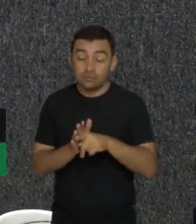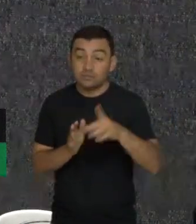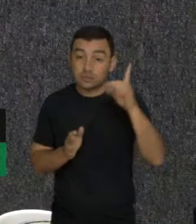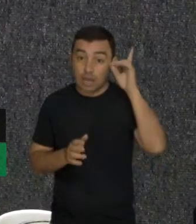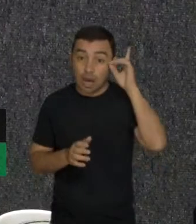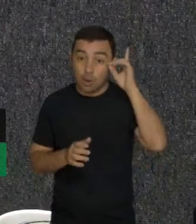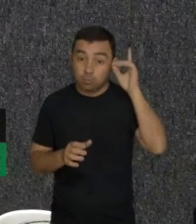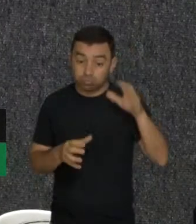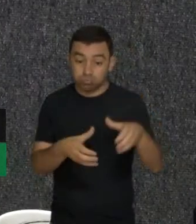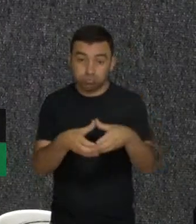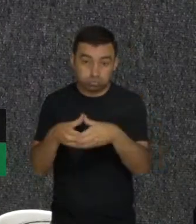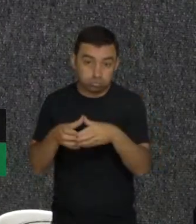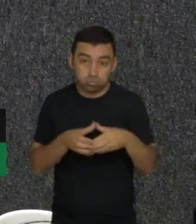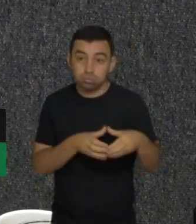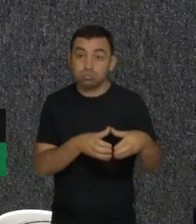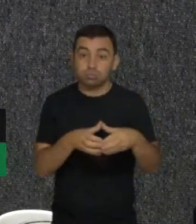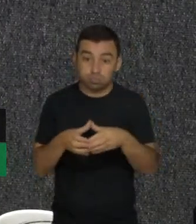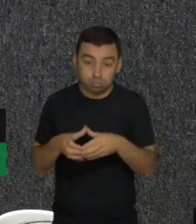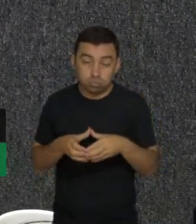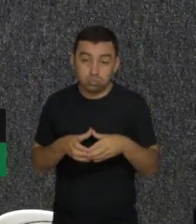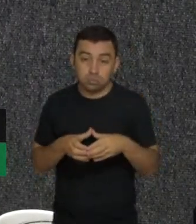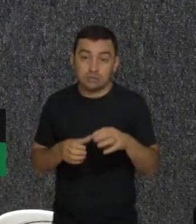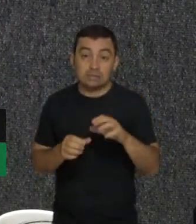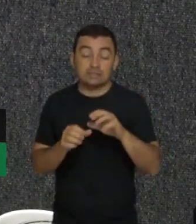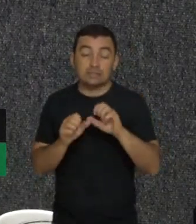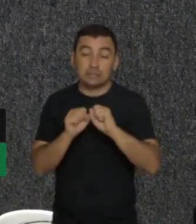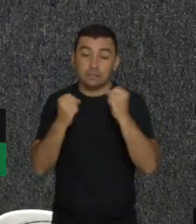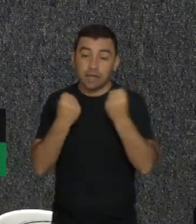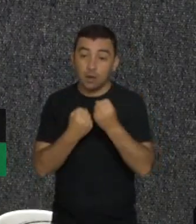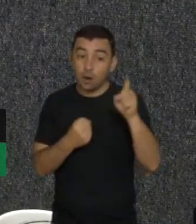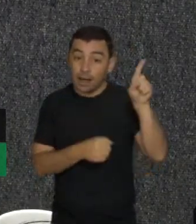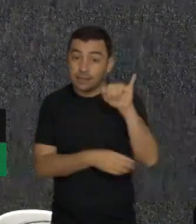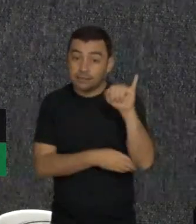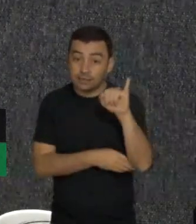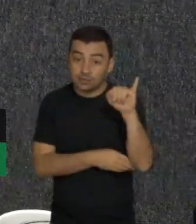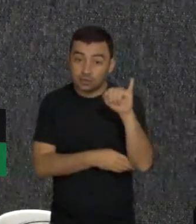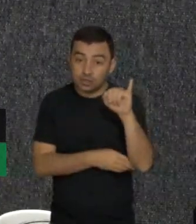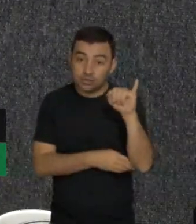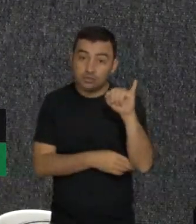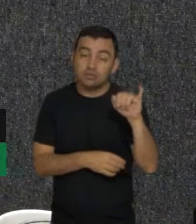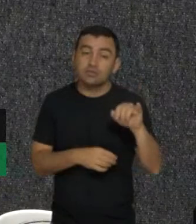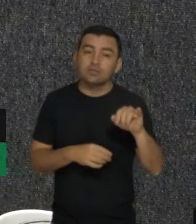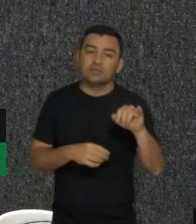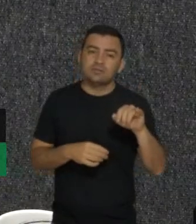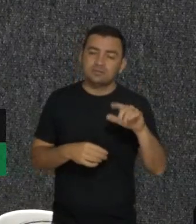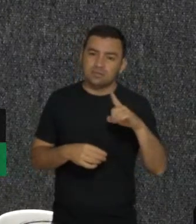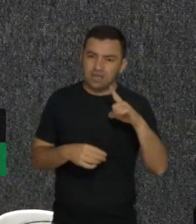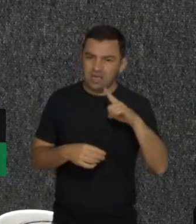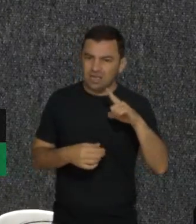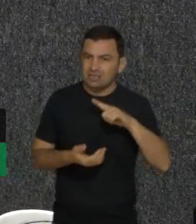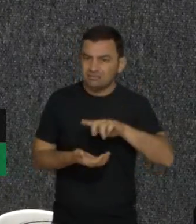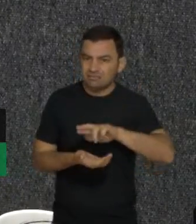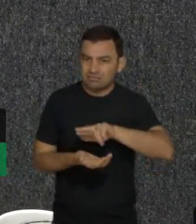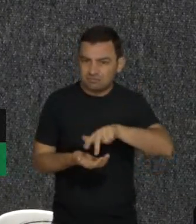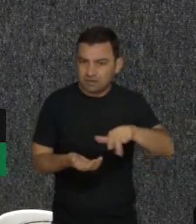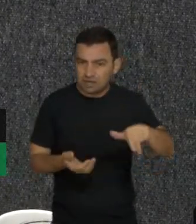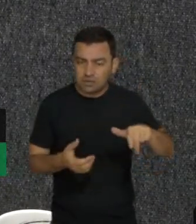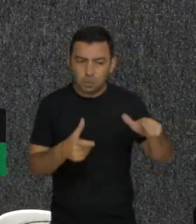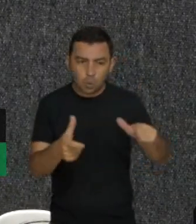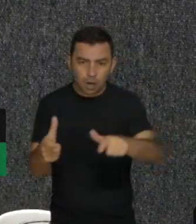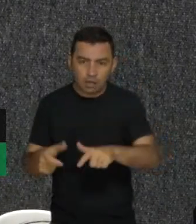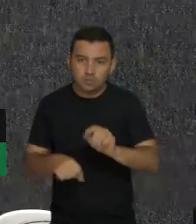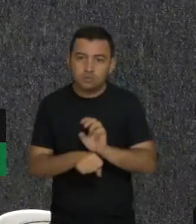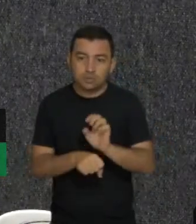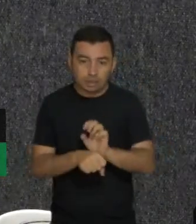acompanharam no seminário que realizamos lá em Itajaí todas elas de diferentes partes do estado e agradecer também